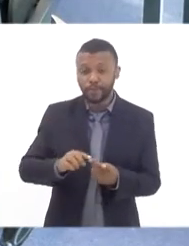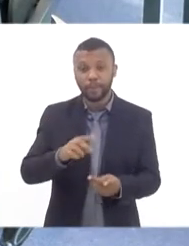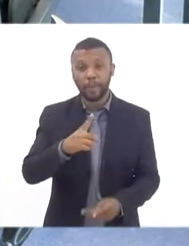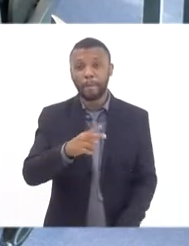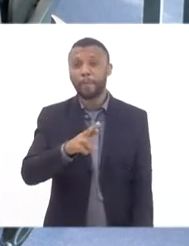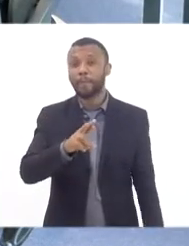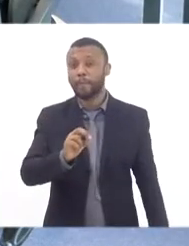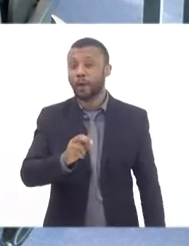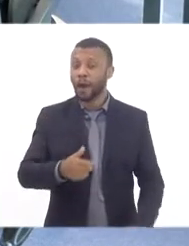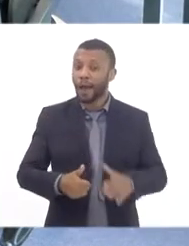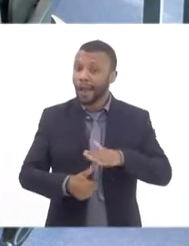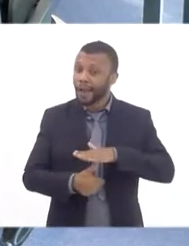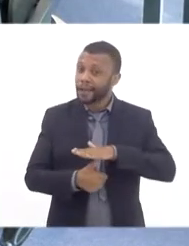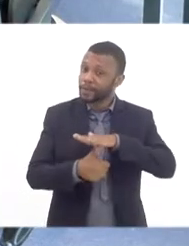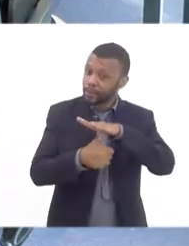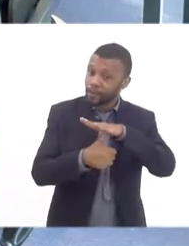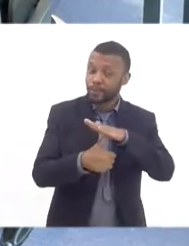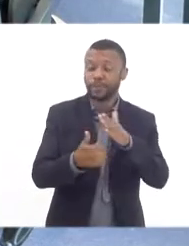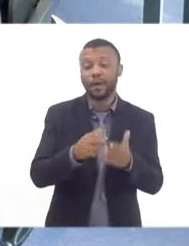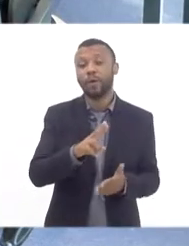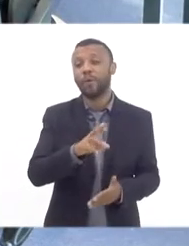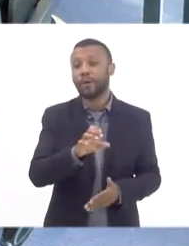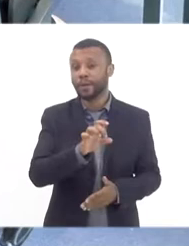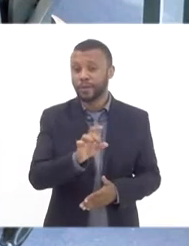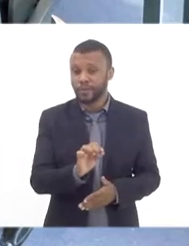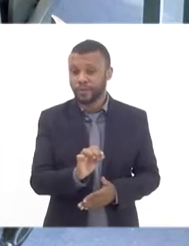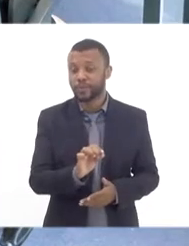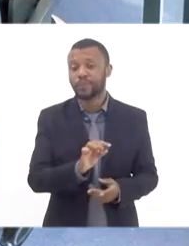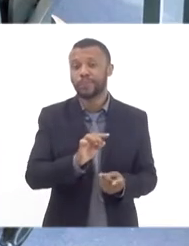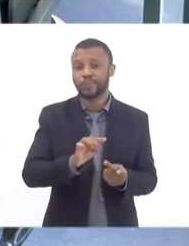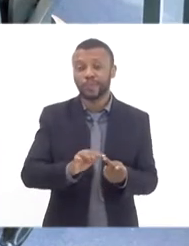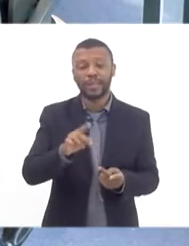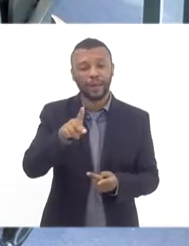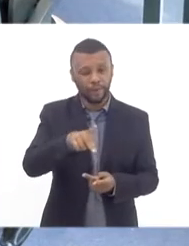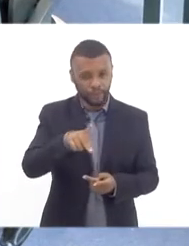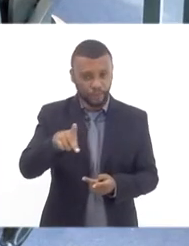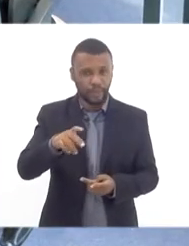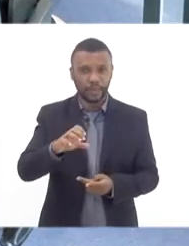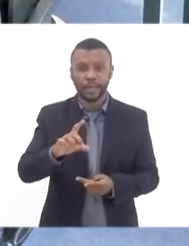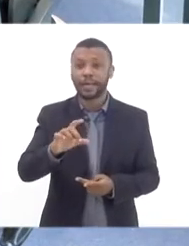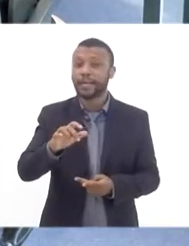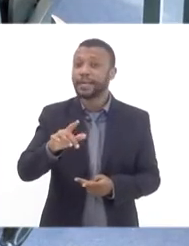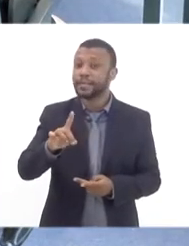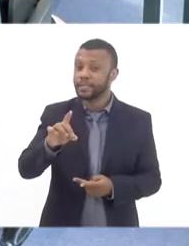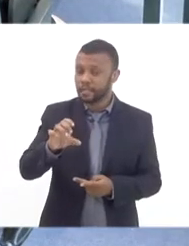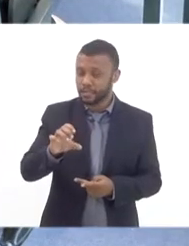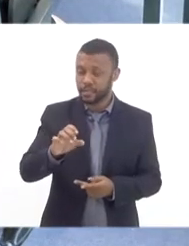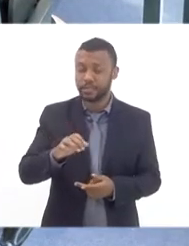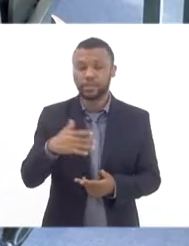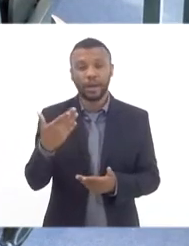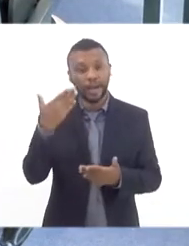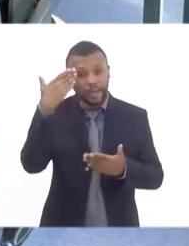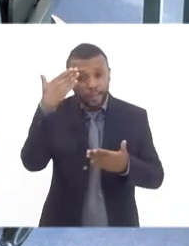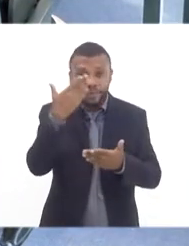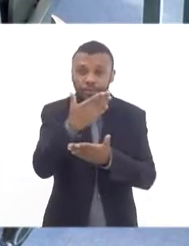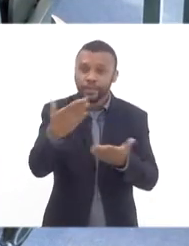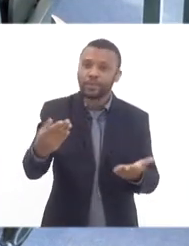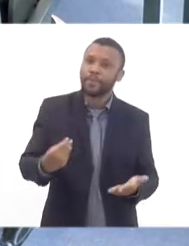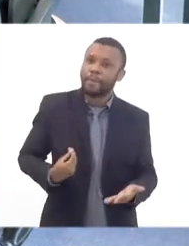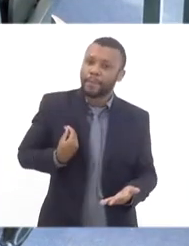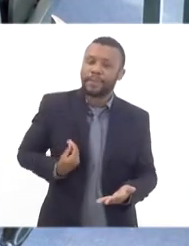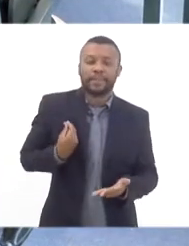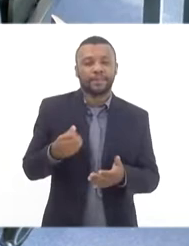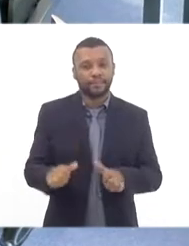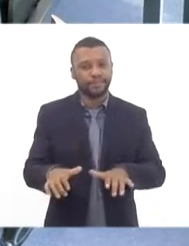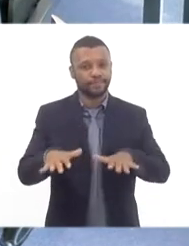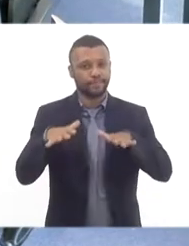Monteiro, e a professora Cleise Campos. E agradeço a todos os senhores aqui presentes.